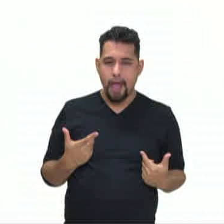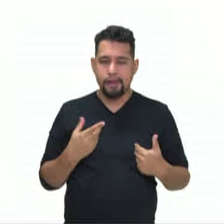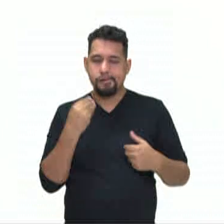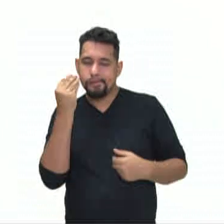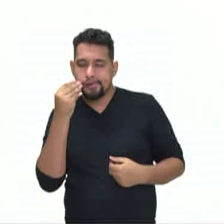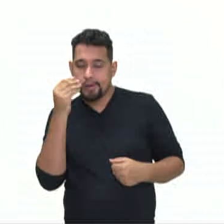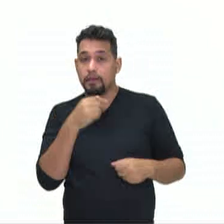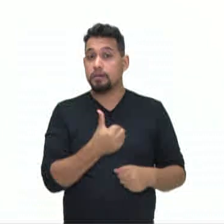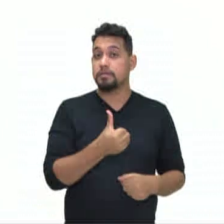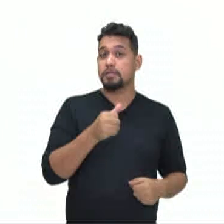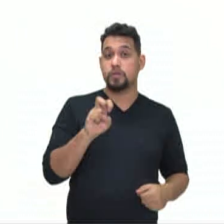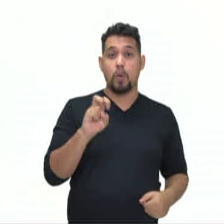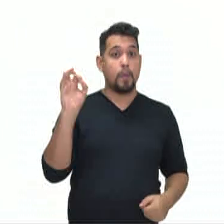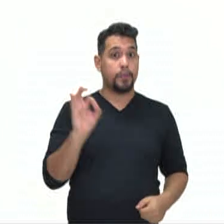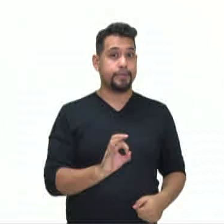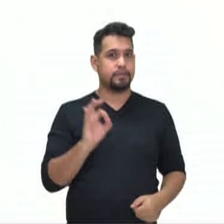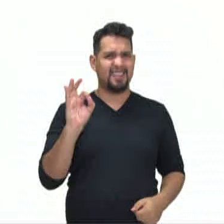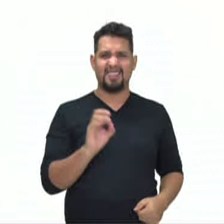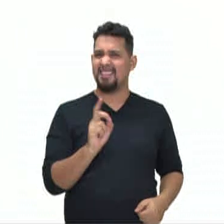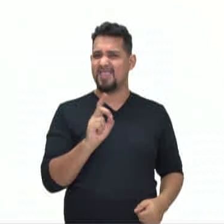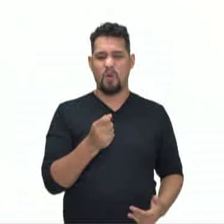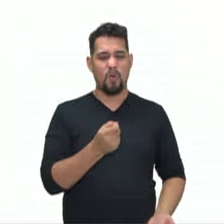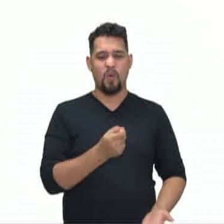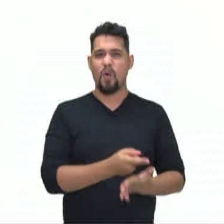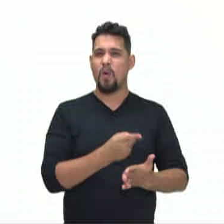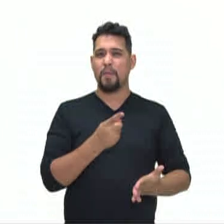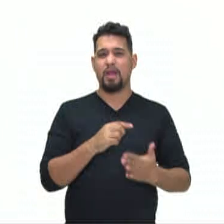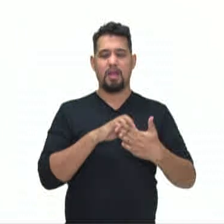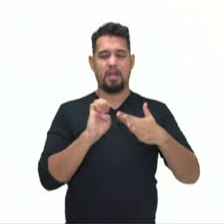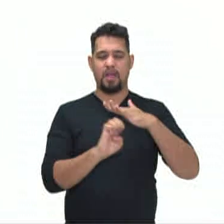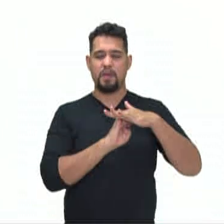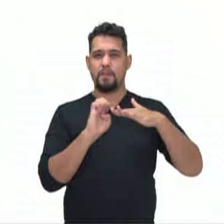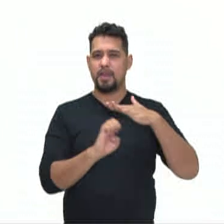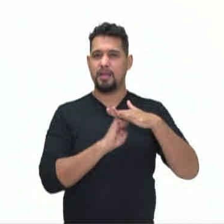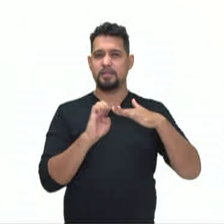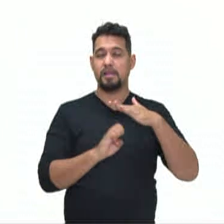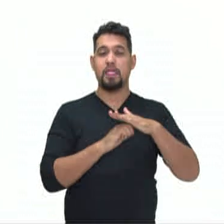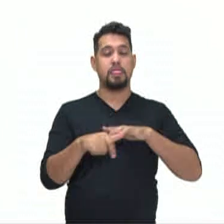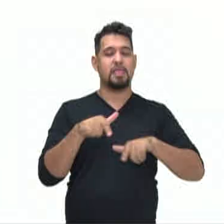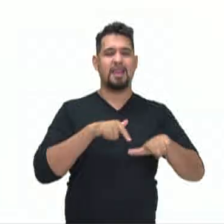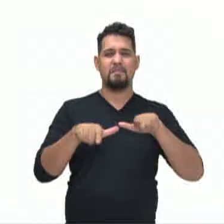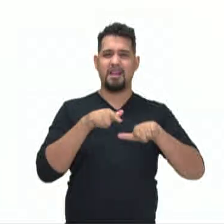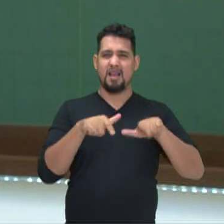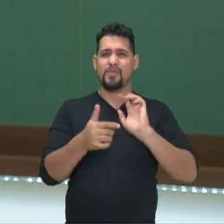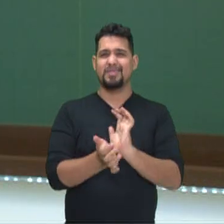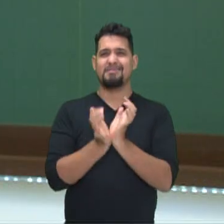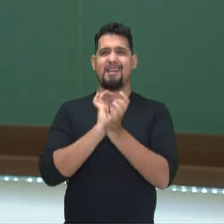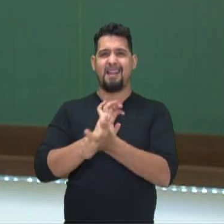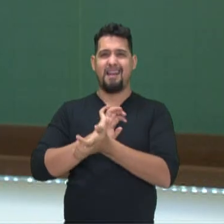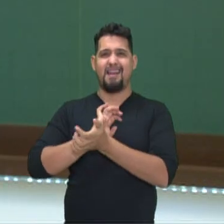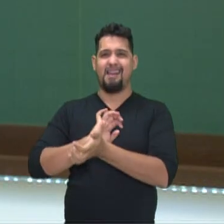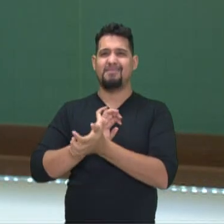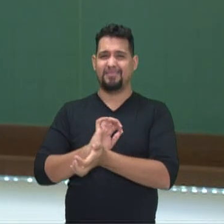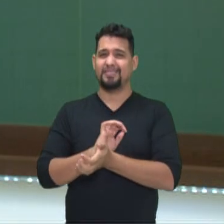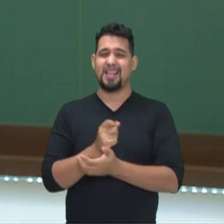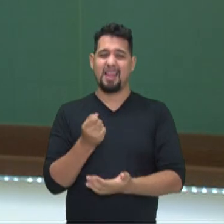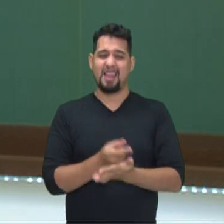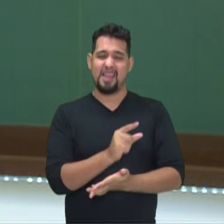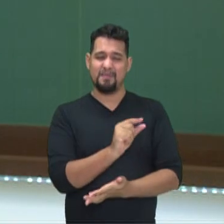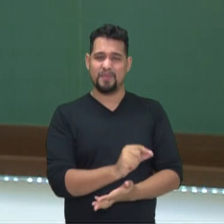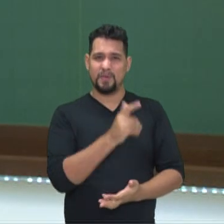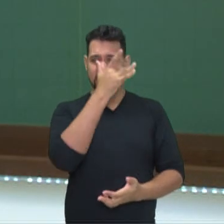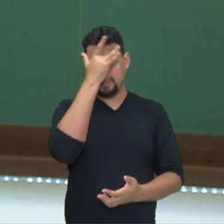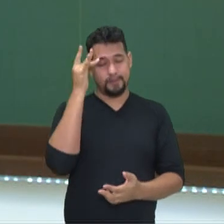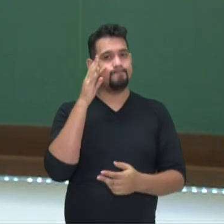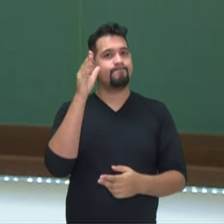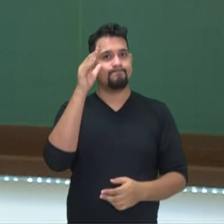e 65% não compram de empresas associadas ao trabalho escravo. Então, a título de curiosidade, para a